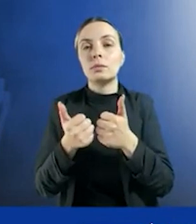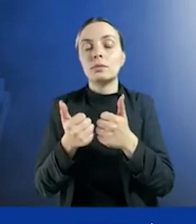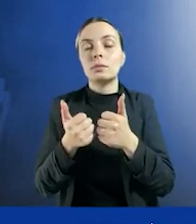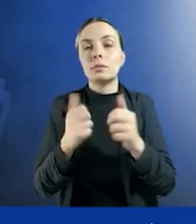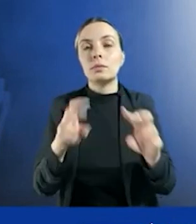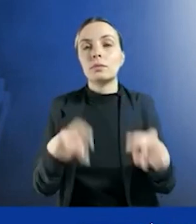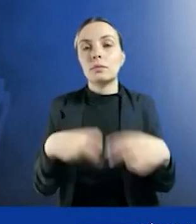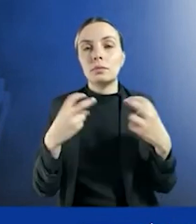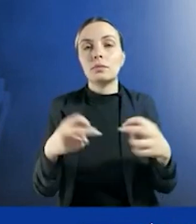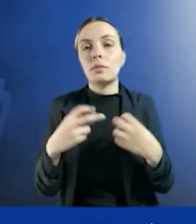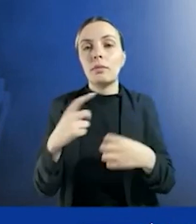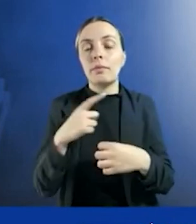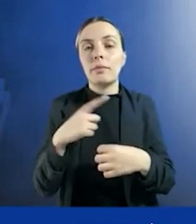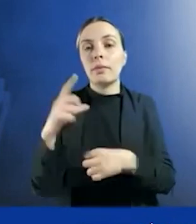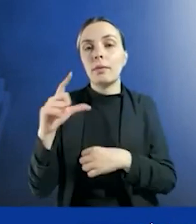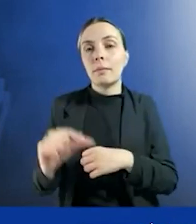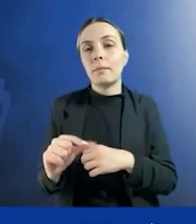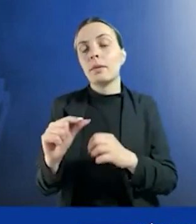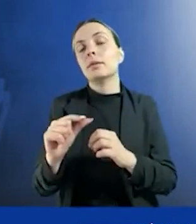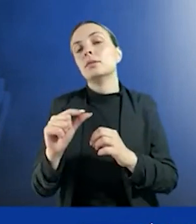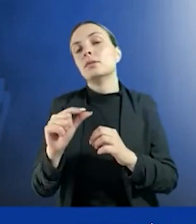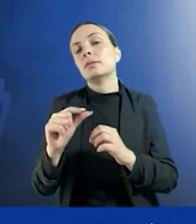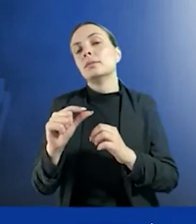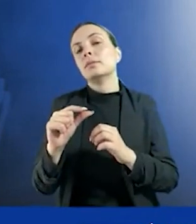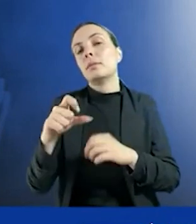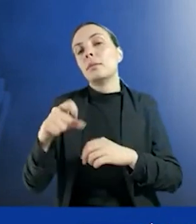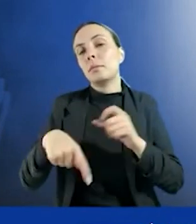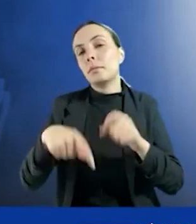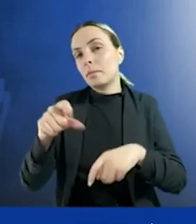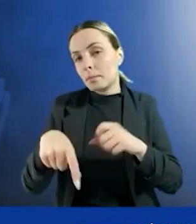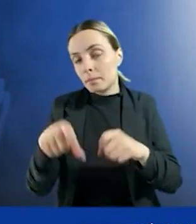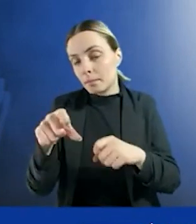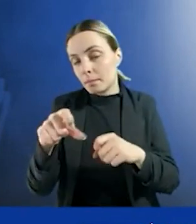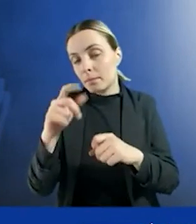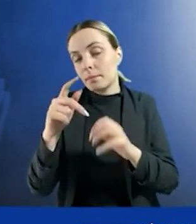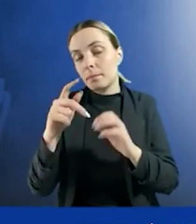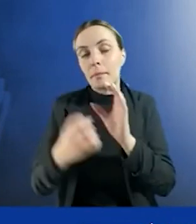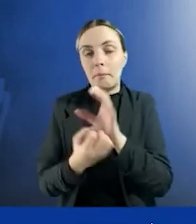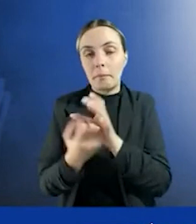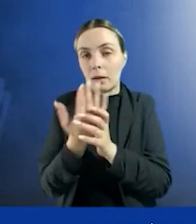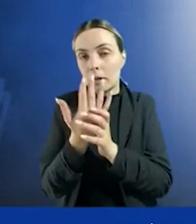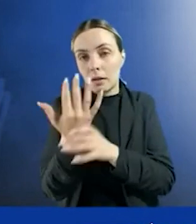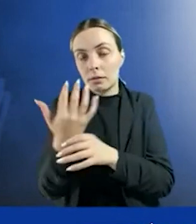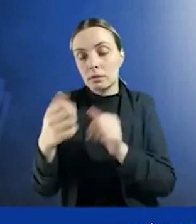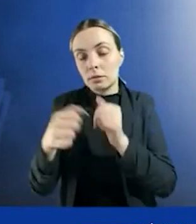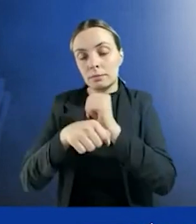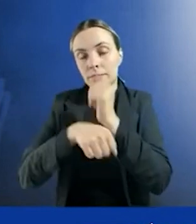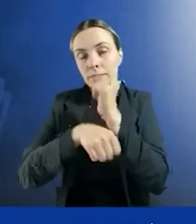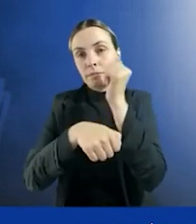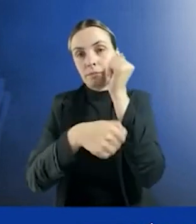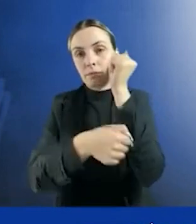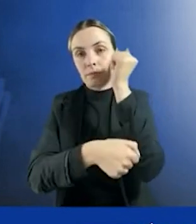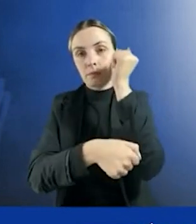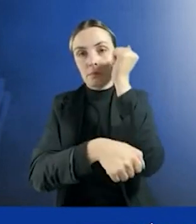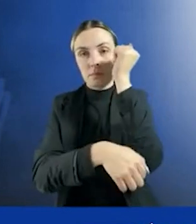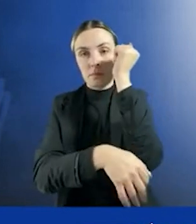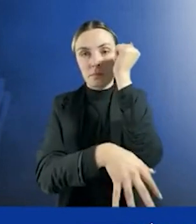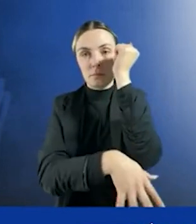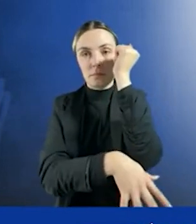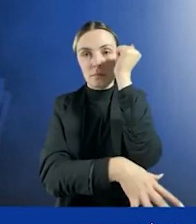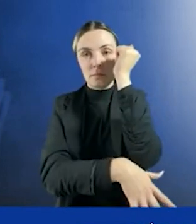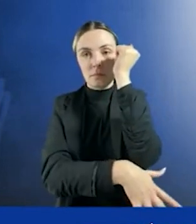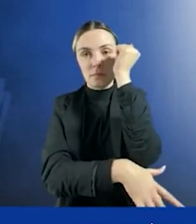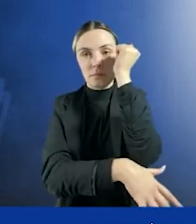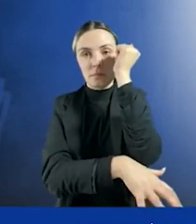Teremos plantas com sistemas de enraizamento profundo e